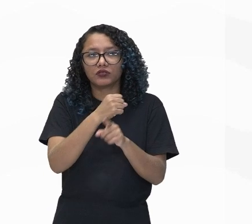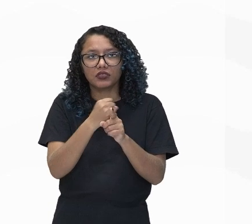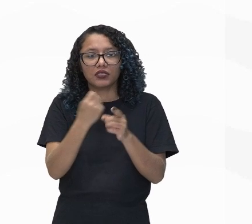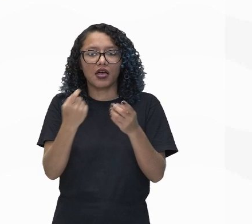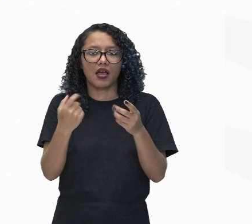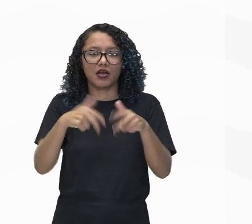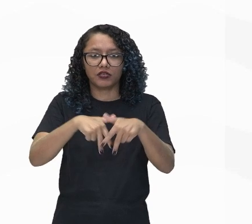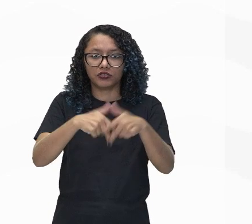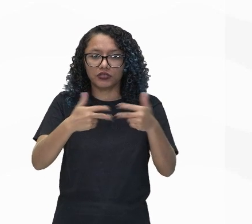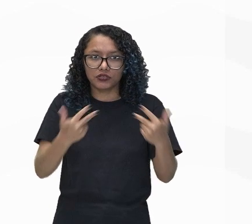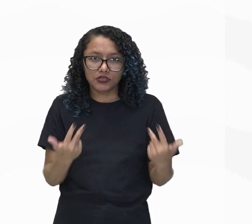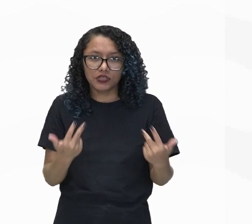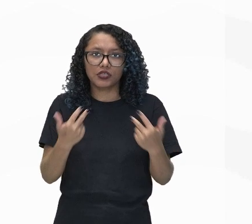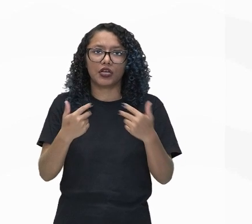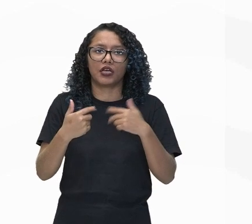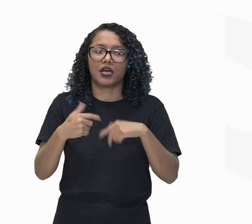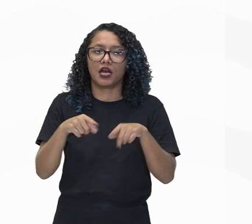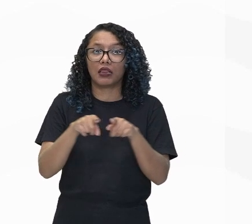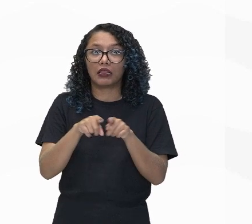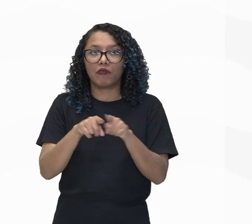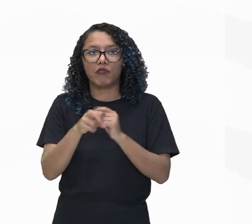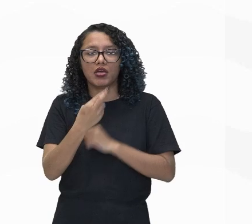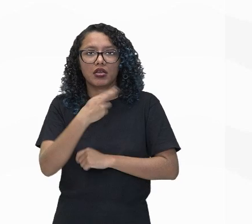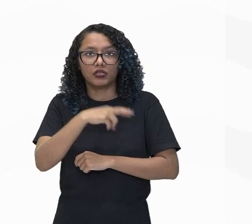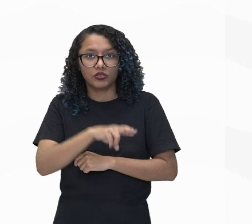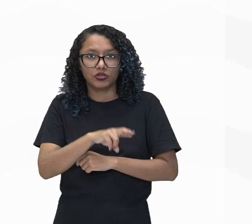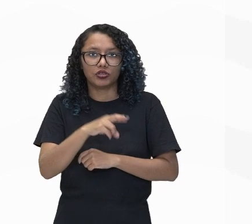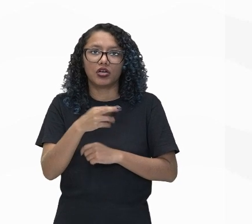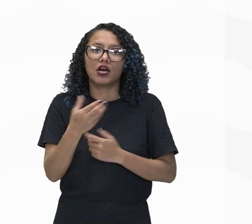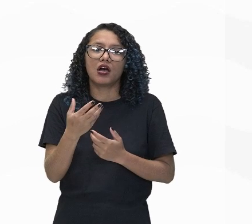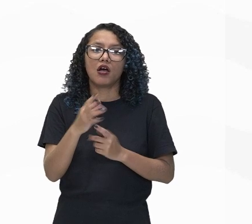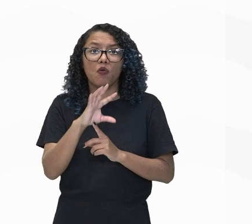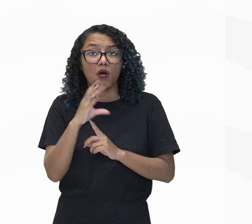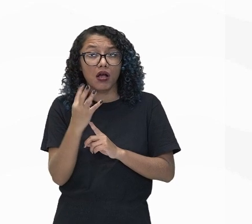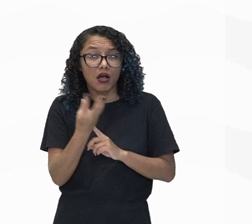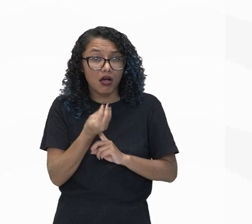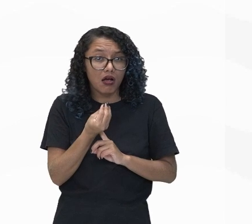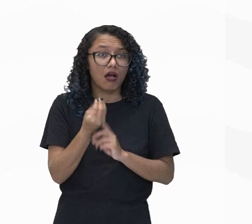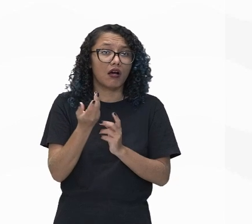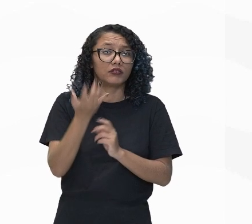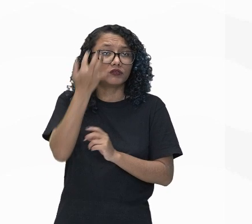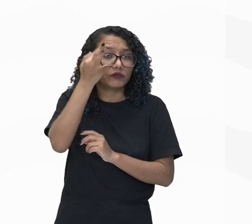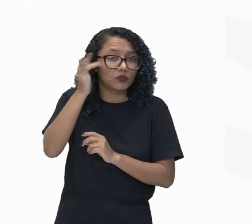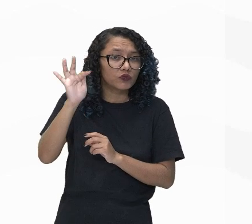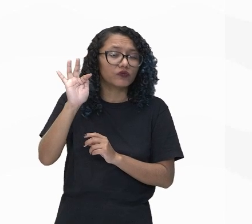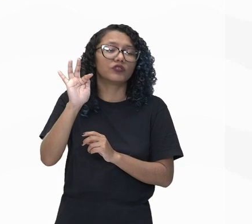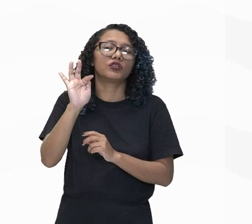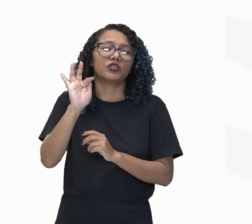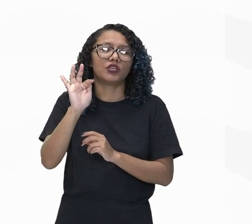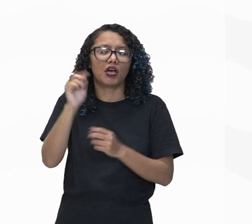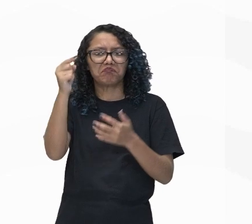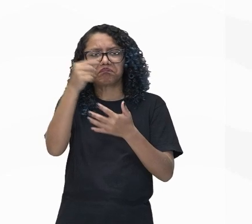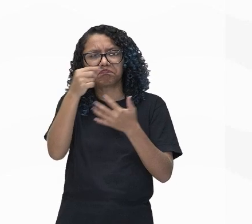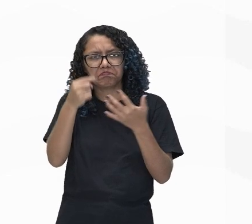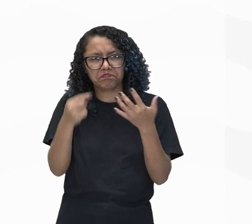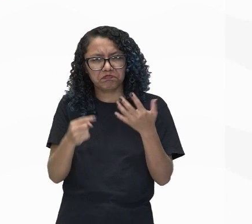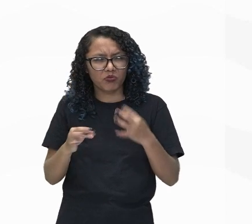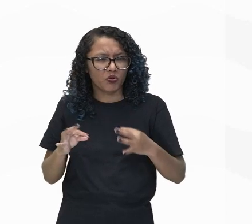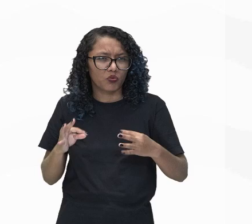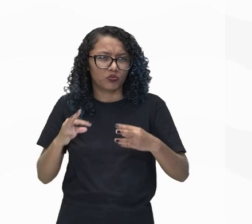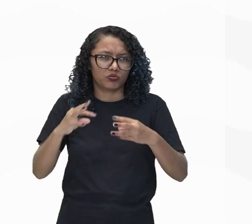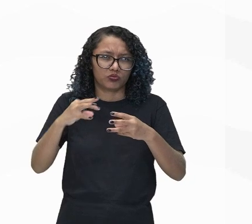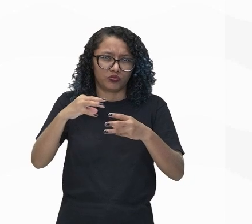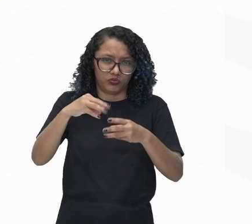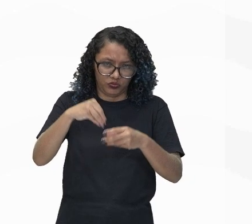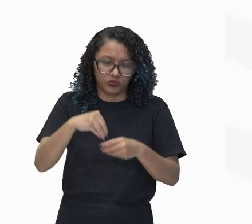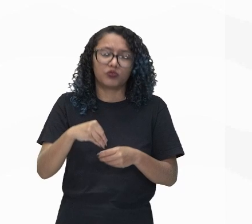questão étnicas, as questões religiosas, a questão artísticas, filosóficas, tudo isso faz parte, então,